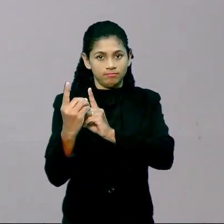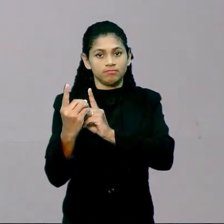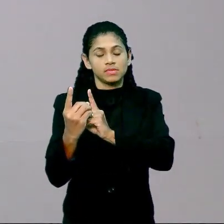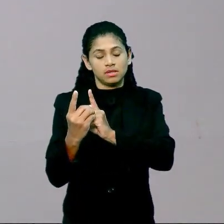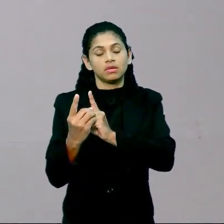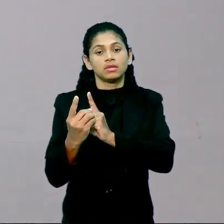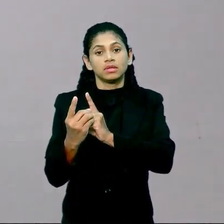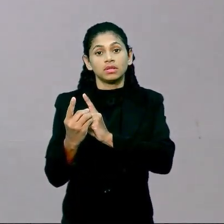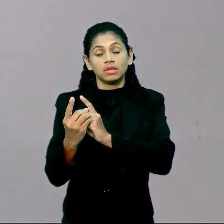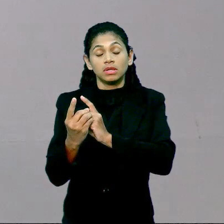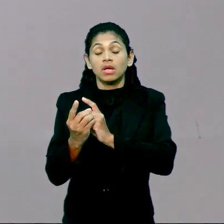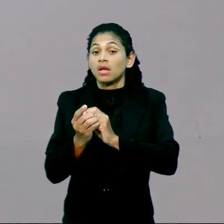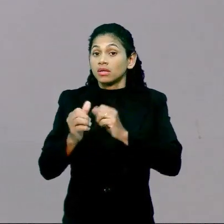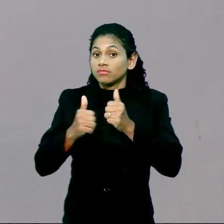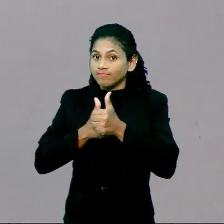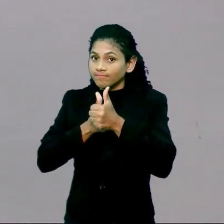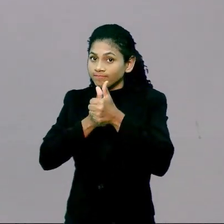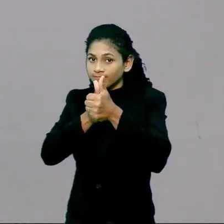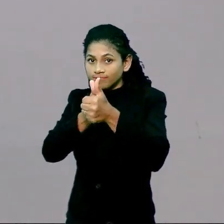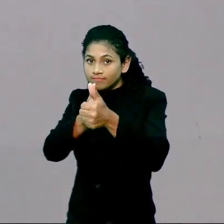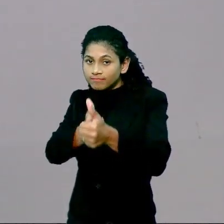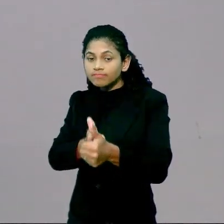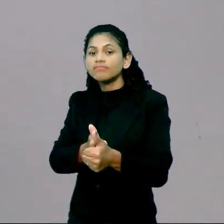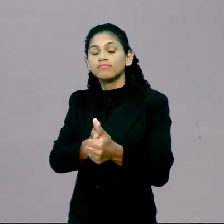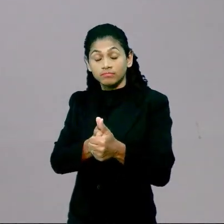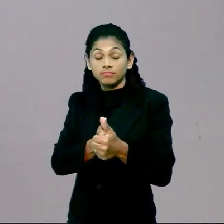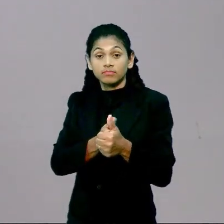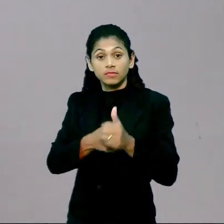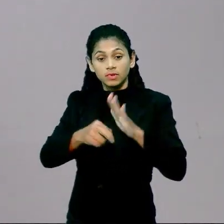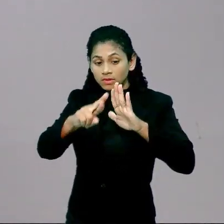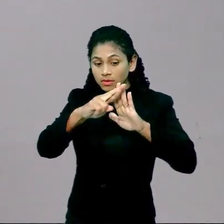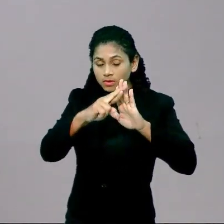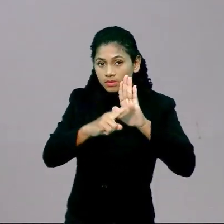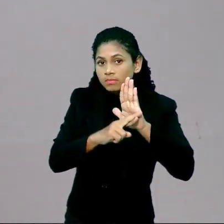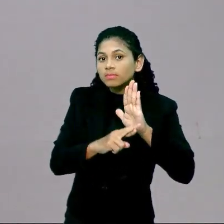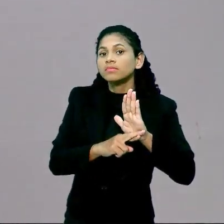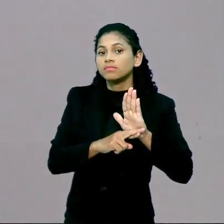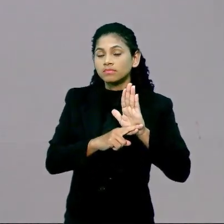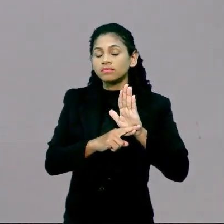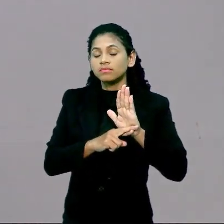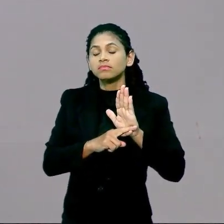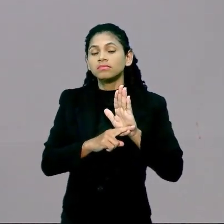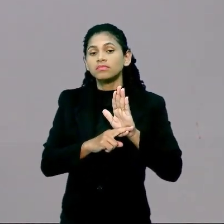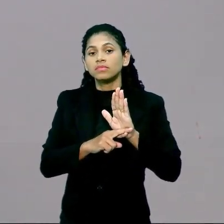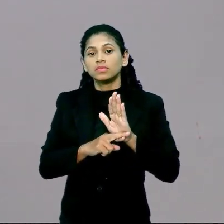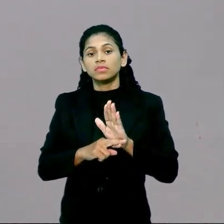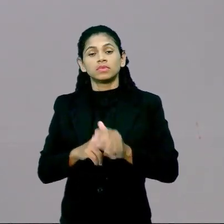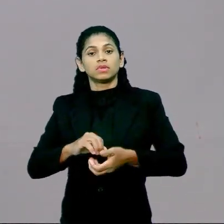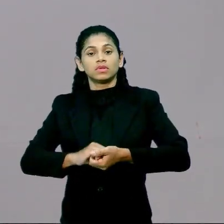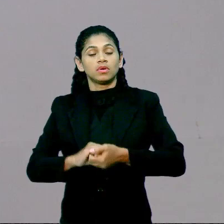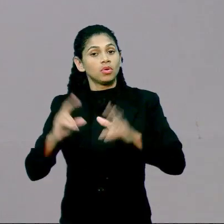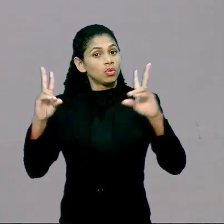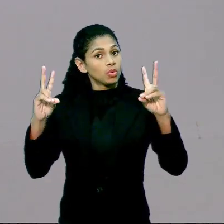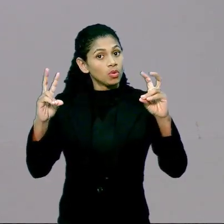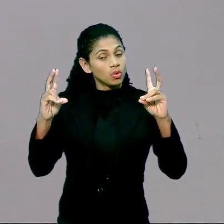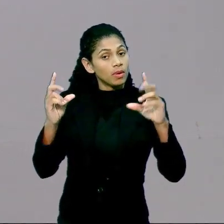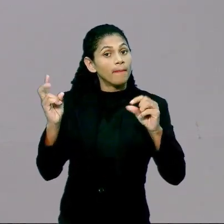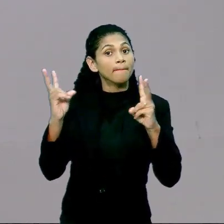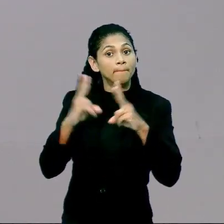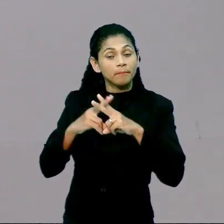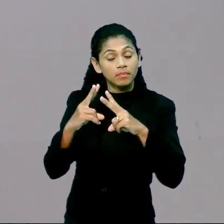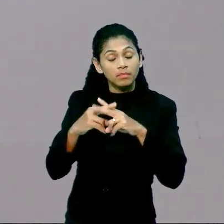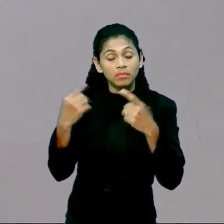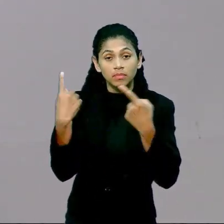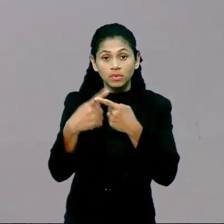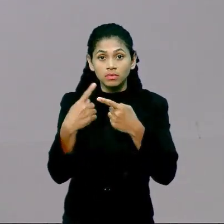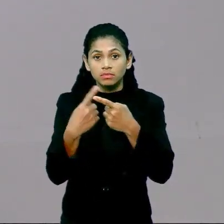palavra, regras. Então, um aspecto que a gente vai abordar aqui são lutas, porque elas vão ser sistematizadas com